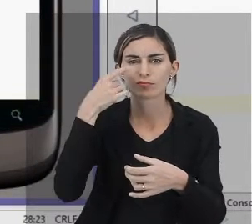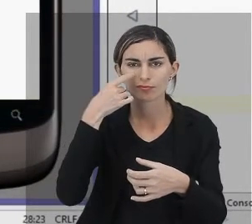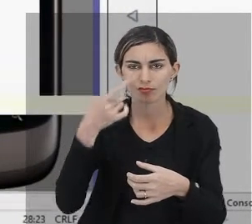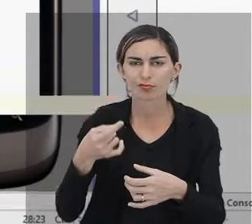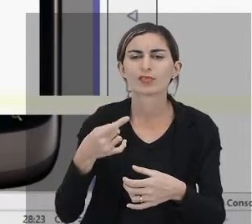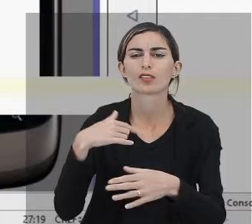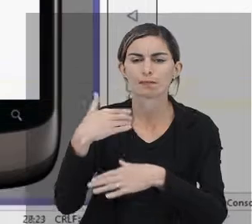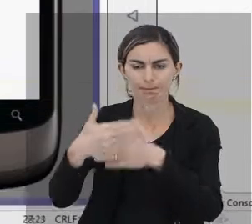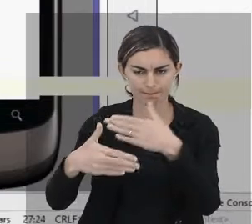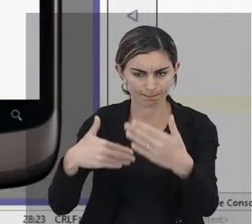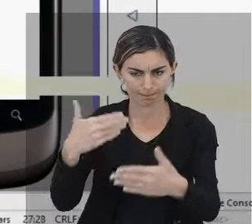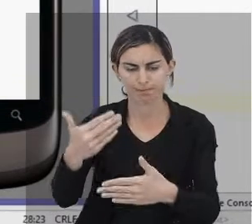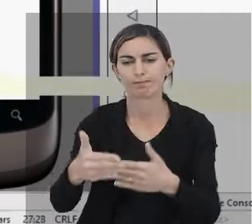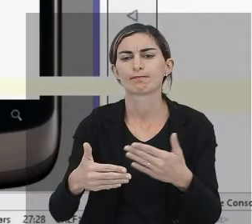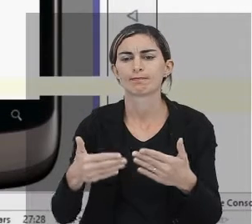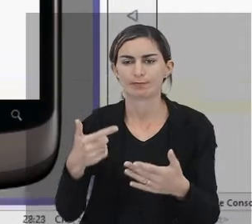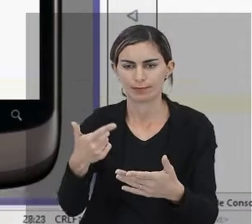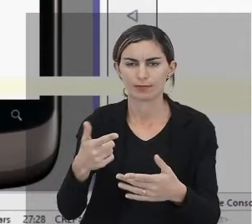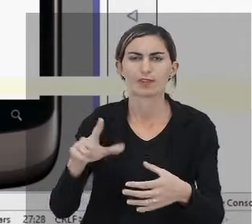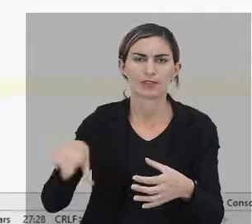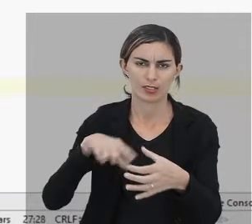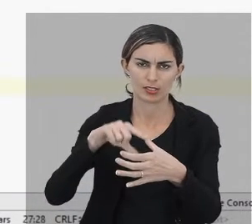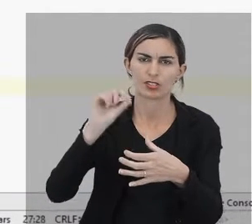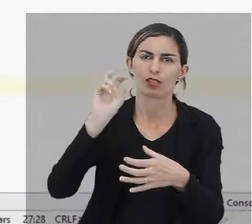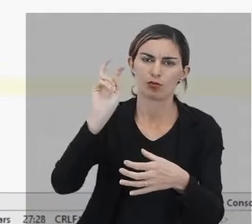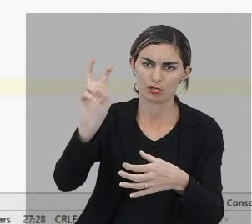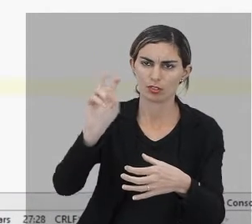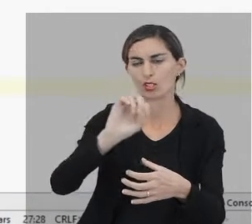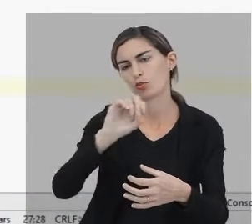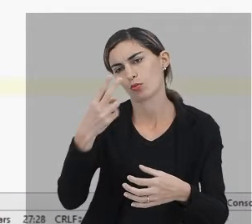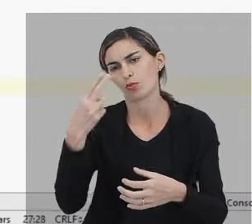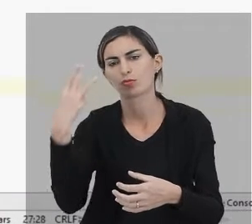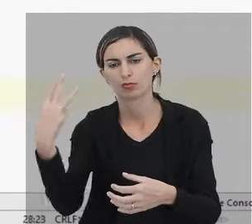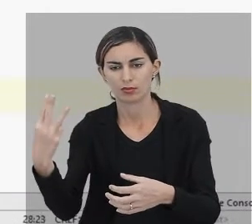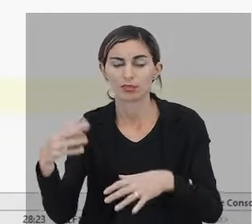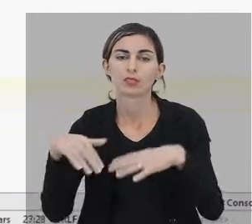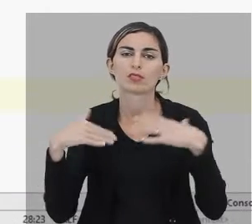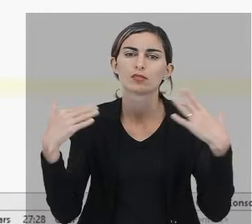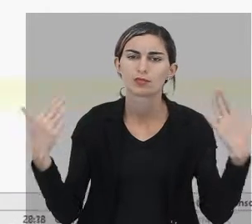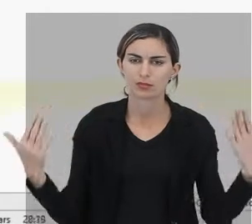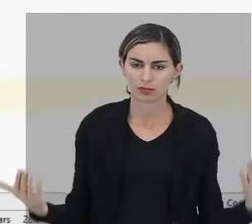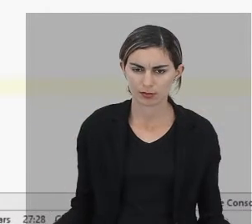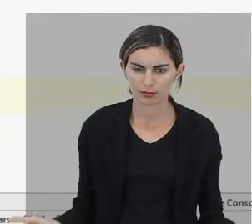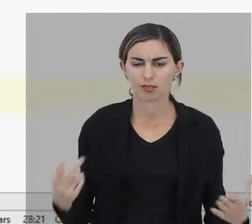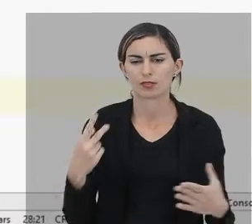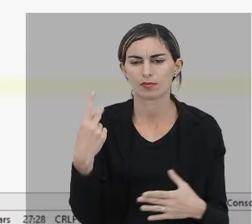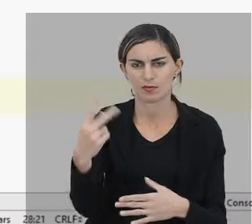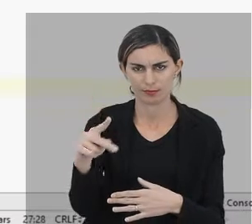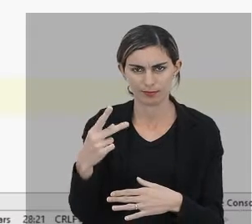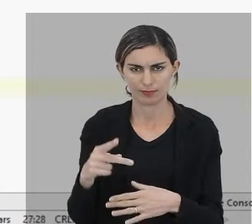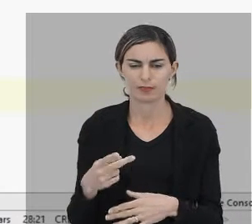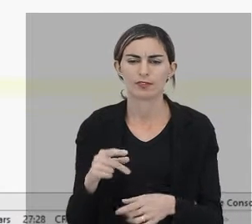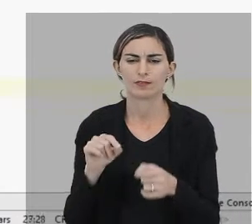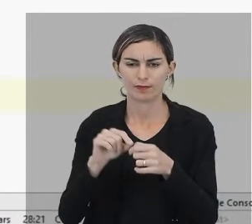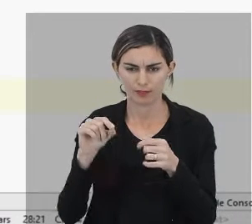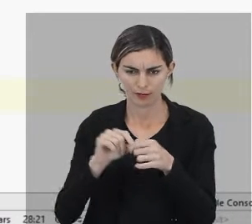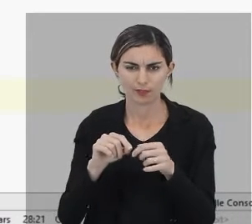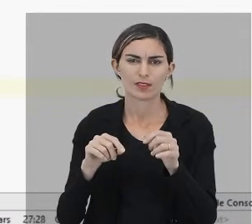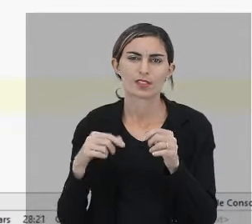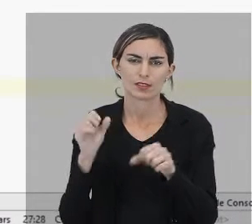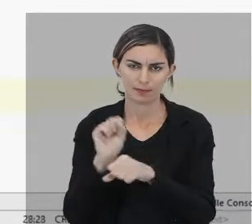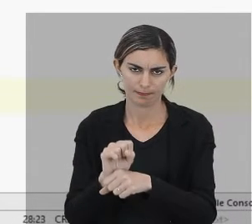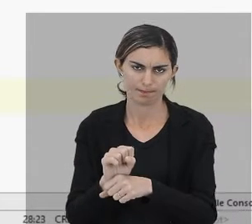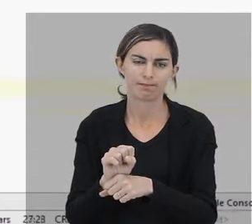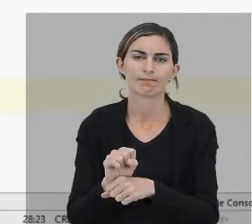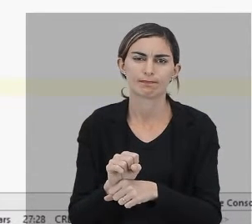que em algum momento ele vai sair o 5 ou vai sair o 3. E então ele vai fazer